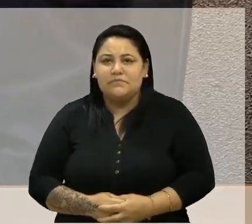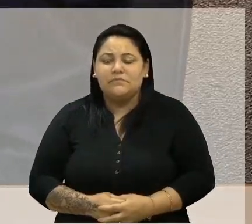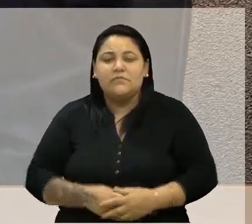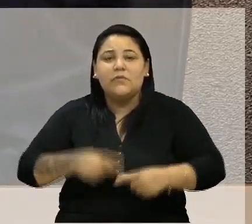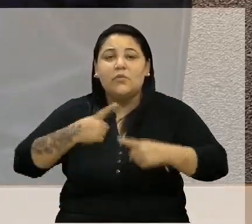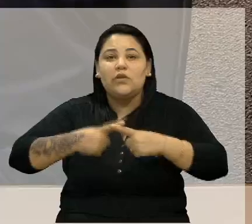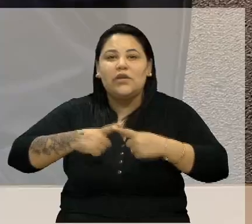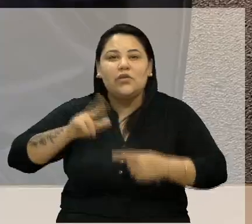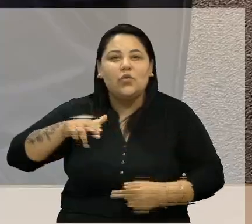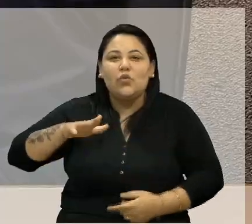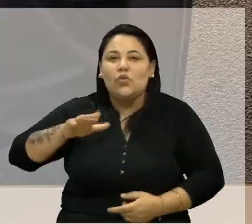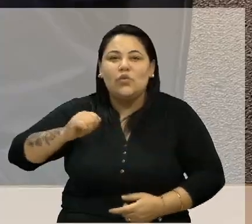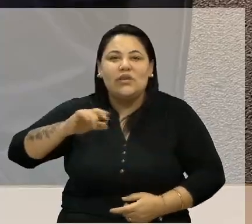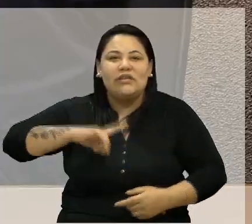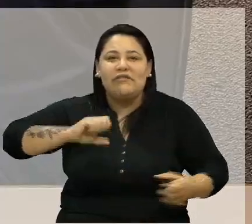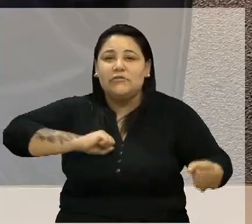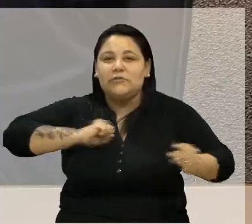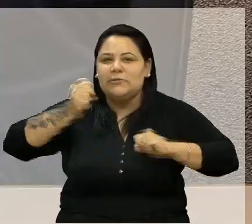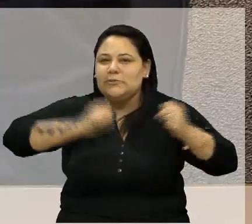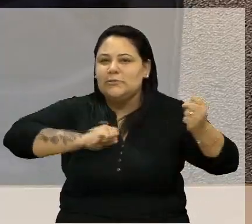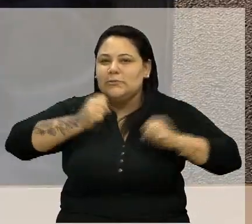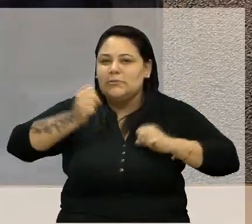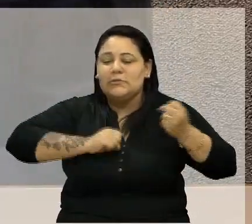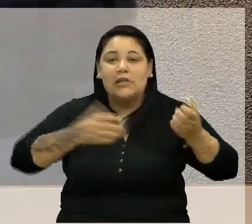Porque nunca houve um desespero tão grande que nem agora.